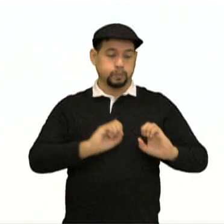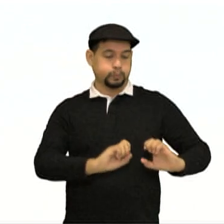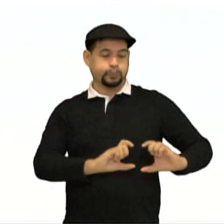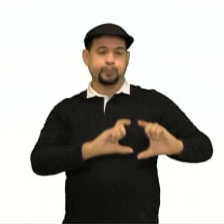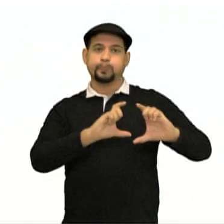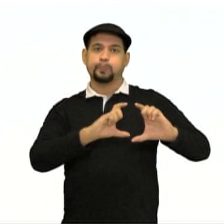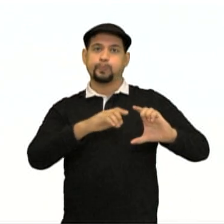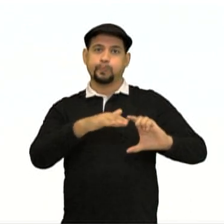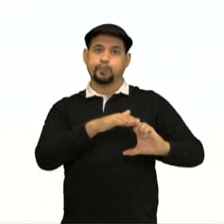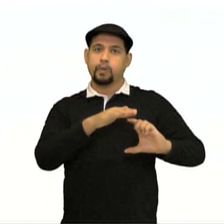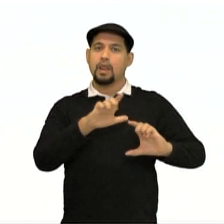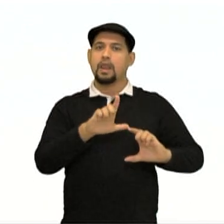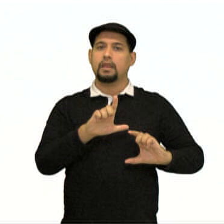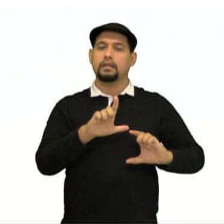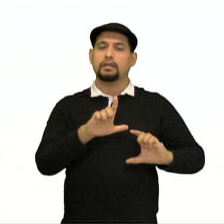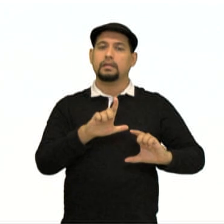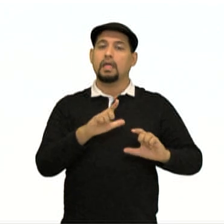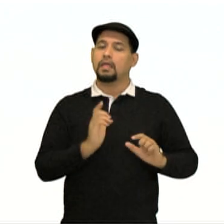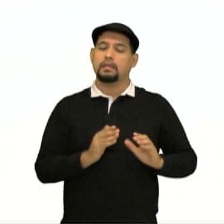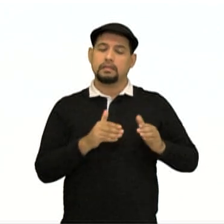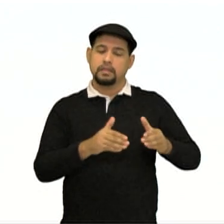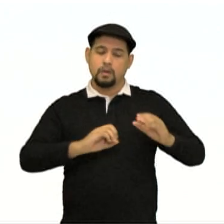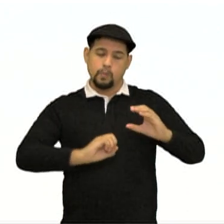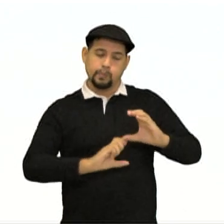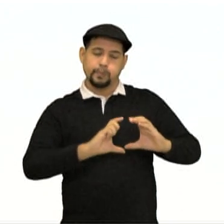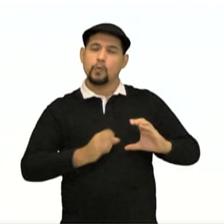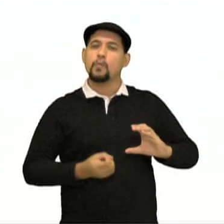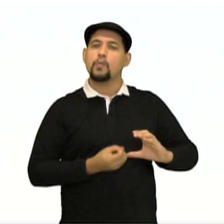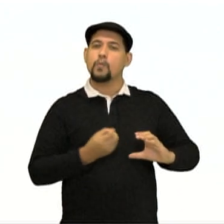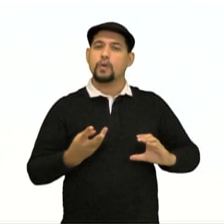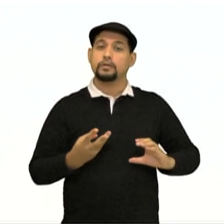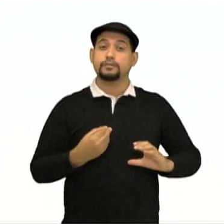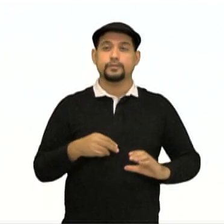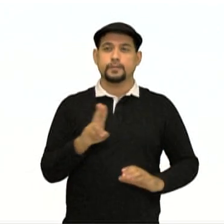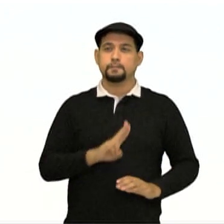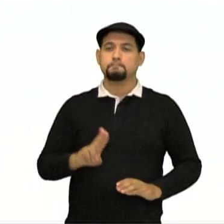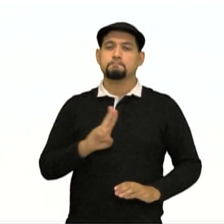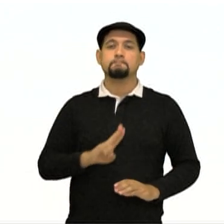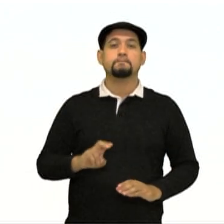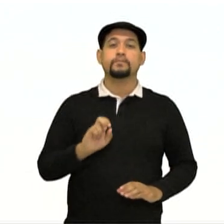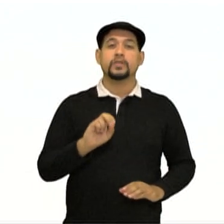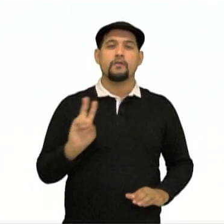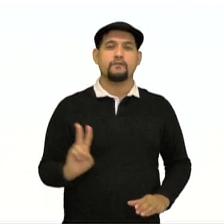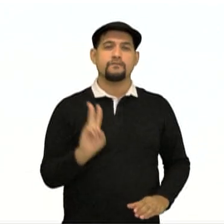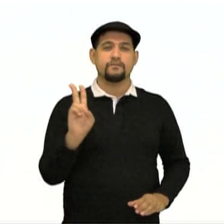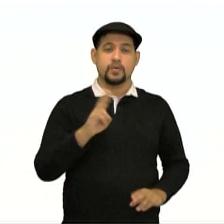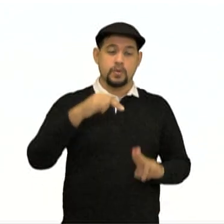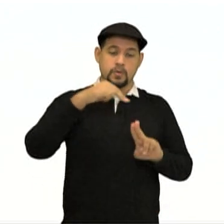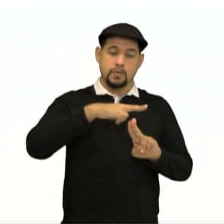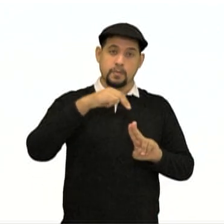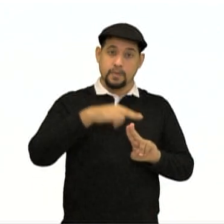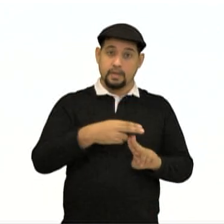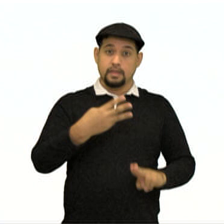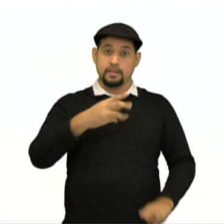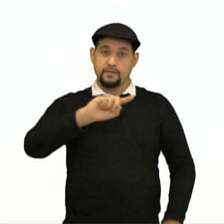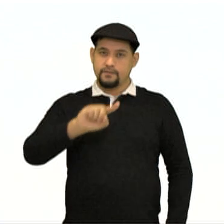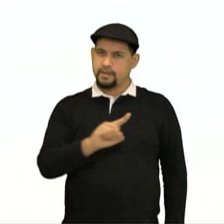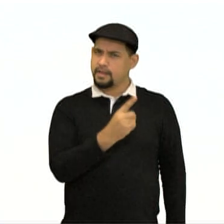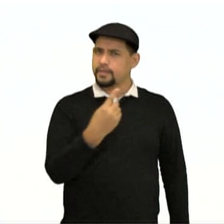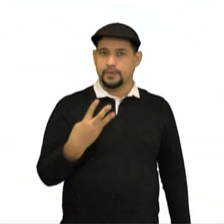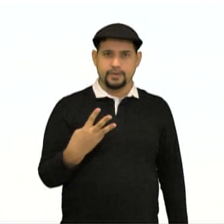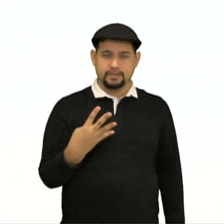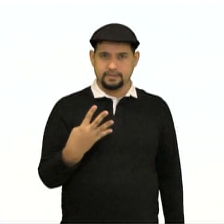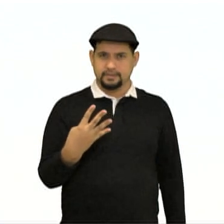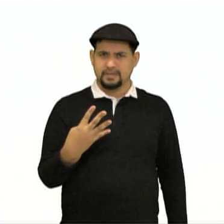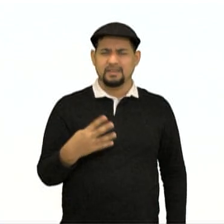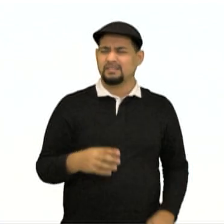capacidade em litros desse reservatório. E ele pede para usar o valor de pi 3,14. Agora ele diz assim,